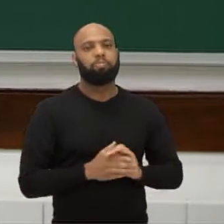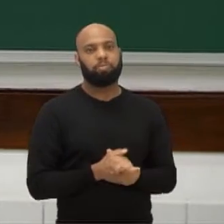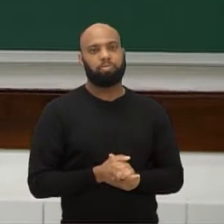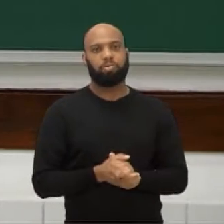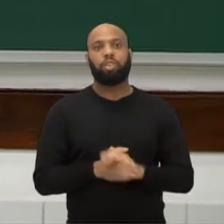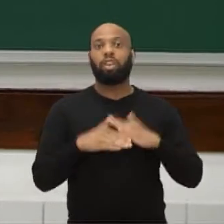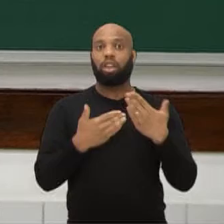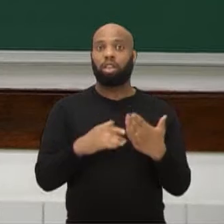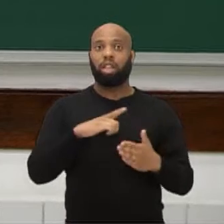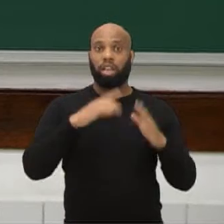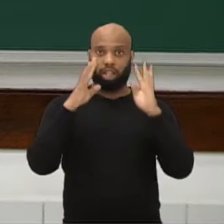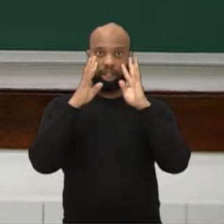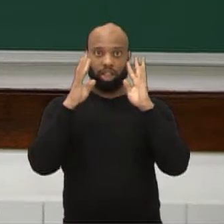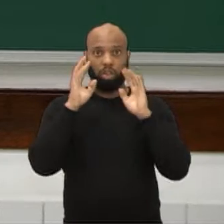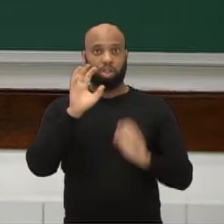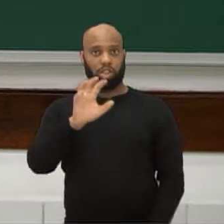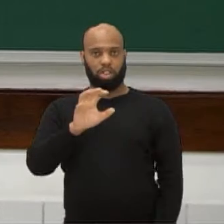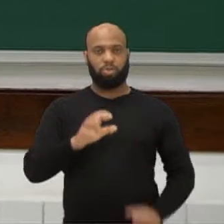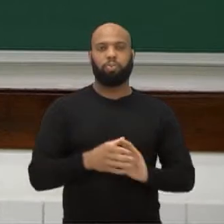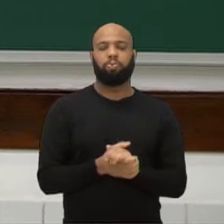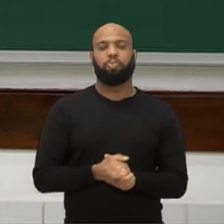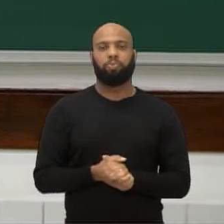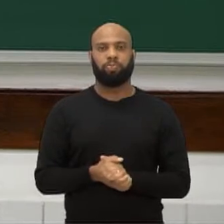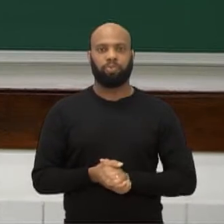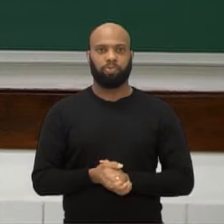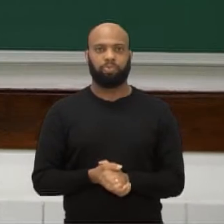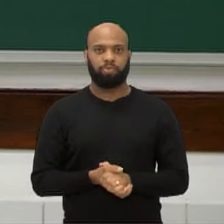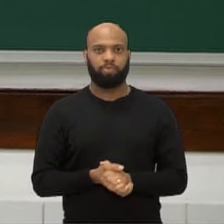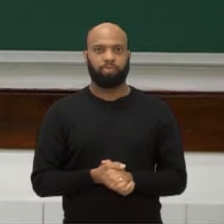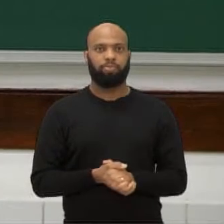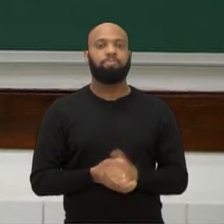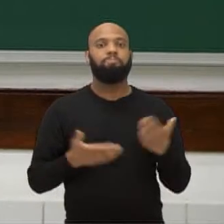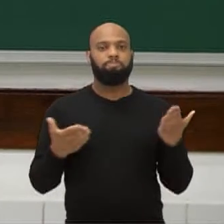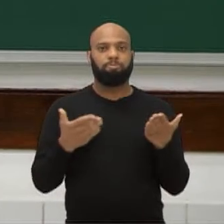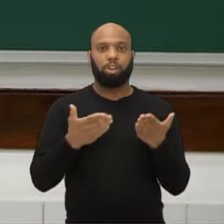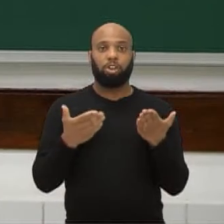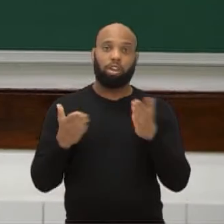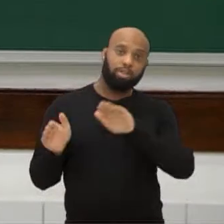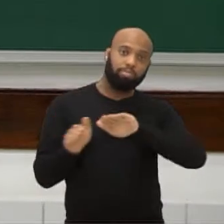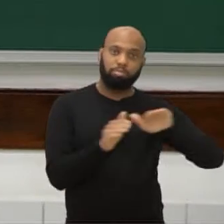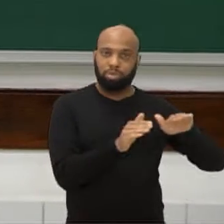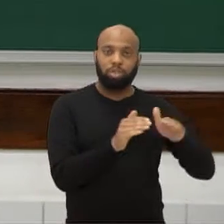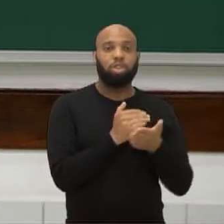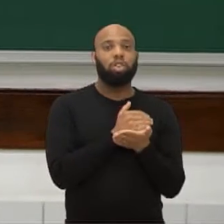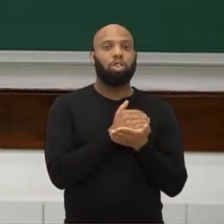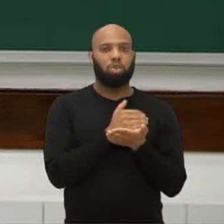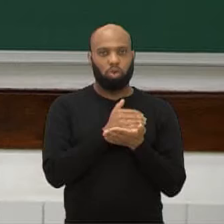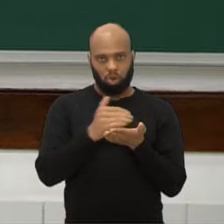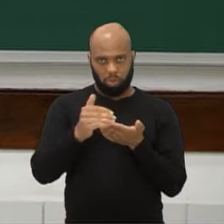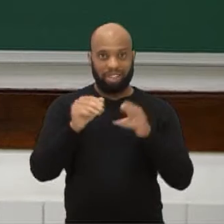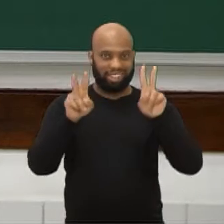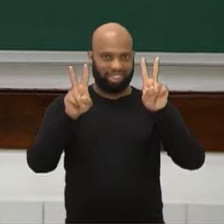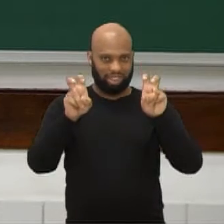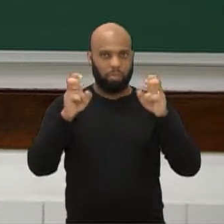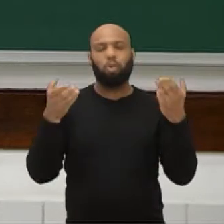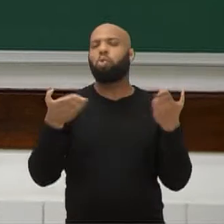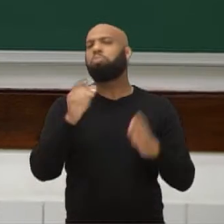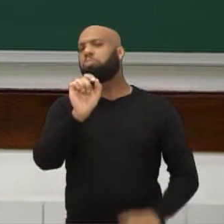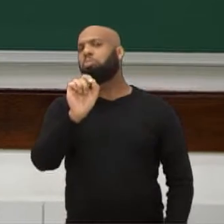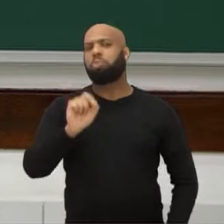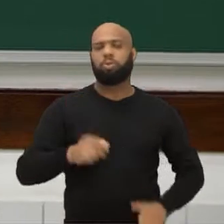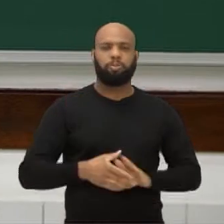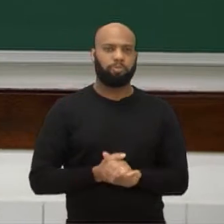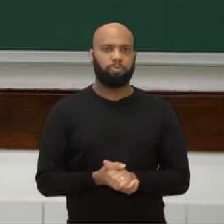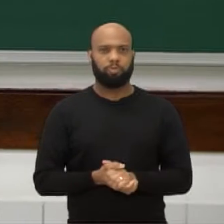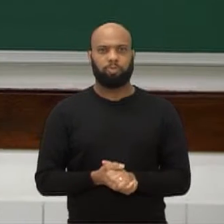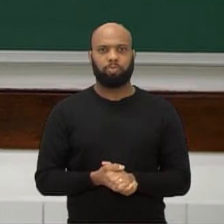fique de olho, pegou a atividade, devolve respondida. Vamos nessa? Vamos ver qual é o tema, o conteúdo da aula de